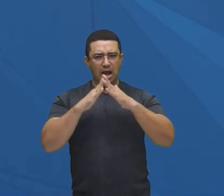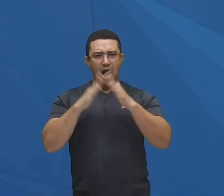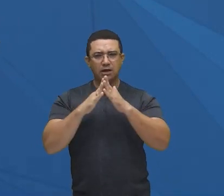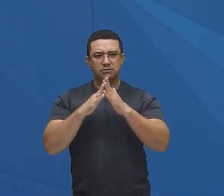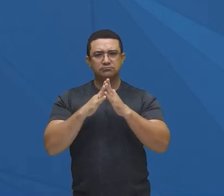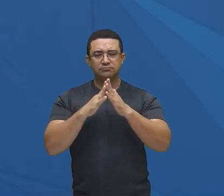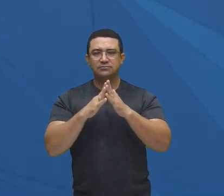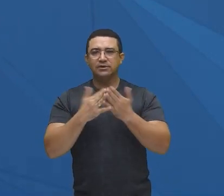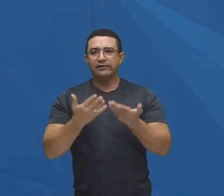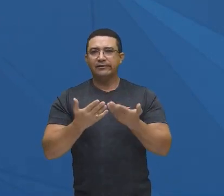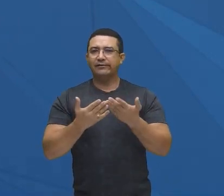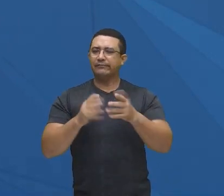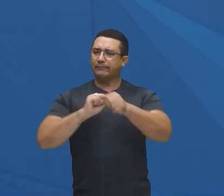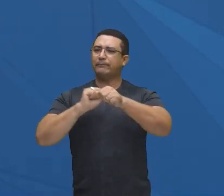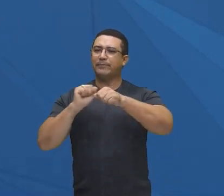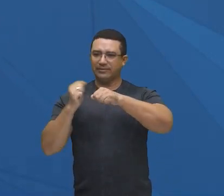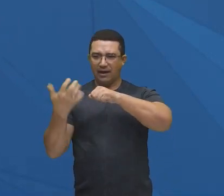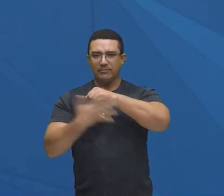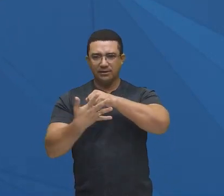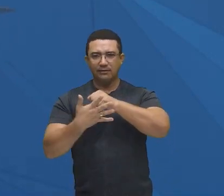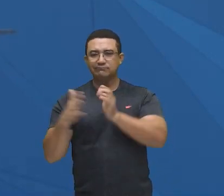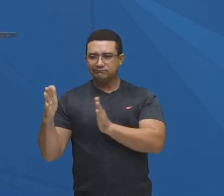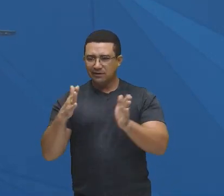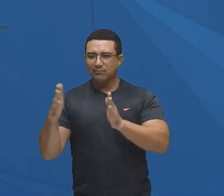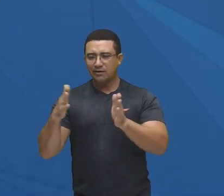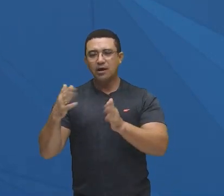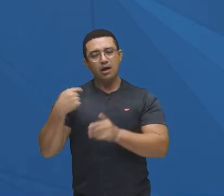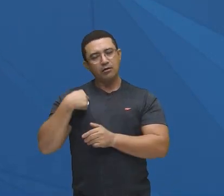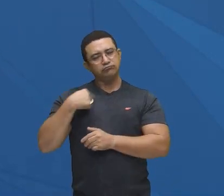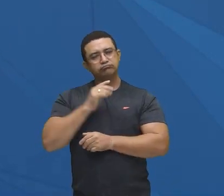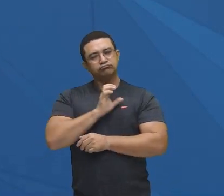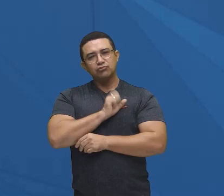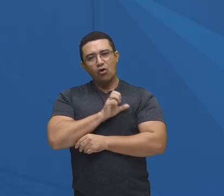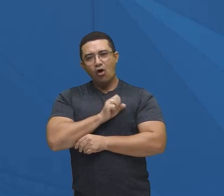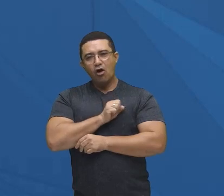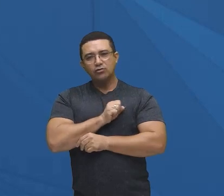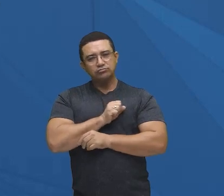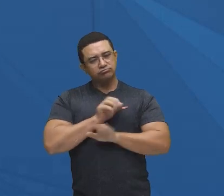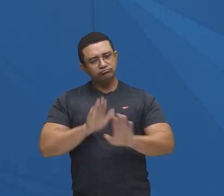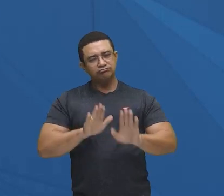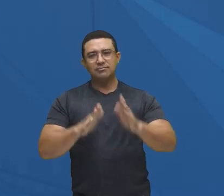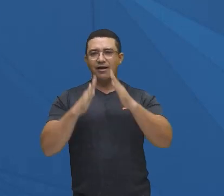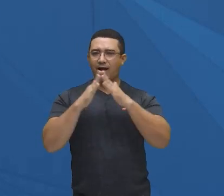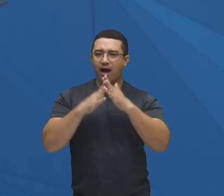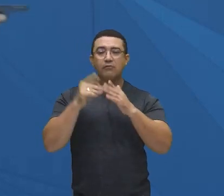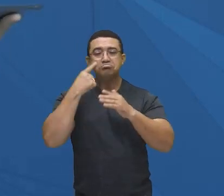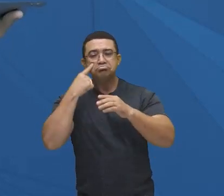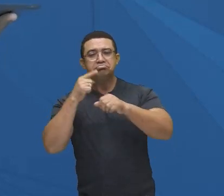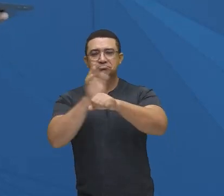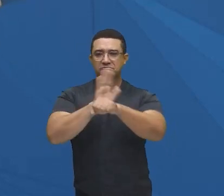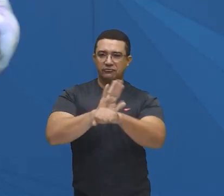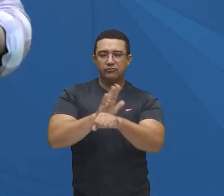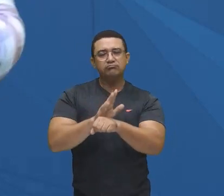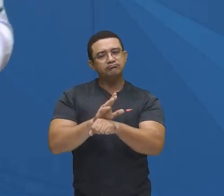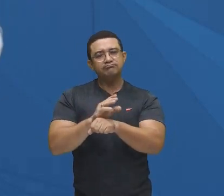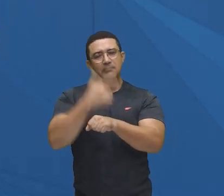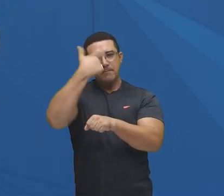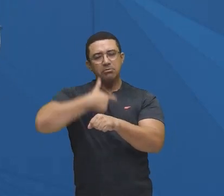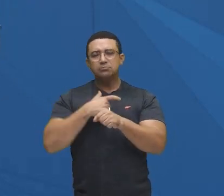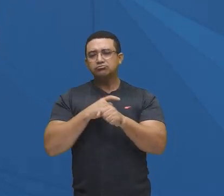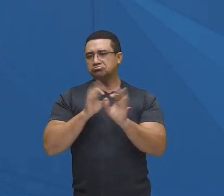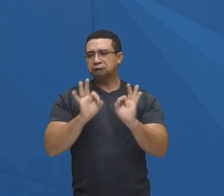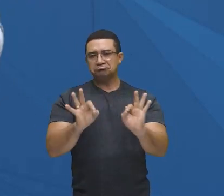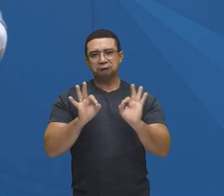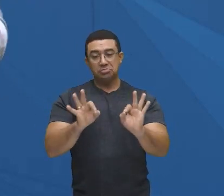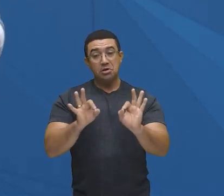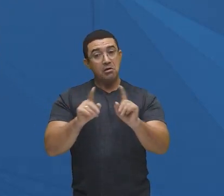tanta falta, né, justamente porque eu gosto de ficar em casa, uma pipoquinha, assistindo ali um filme, uma série, para mim tá ótimo. Mas tem gente que